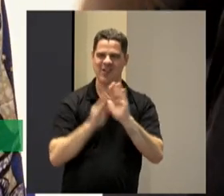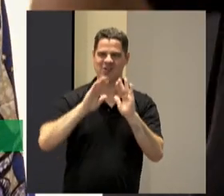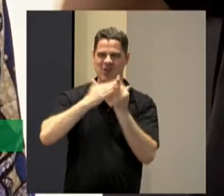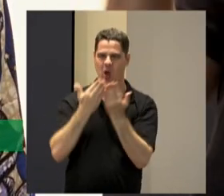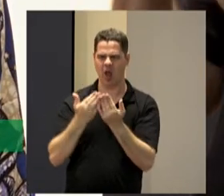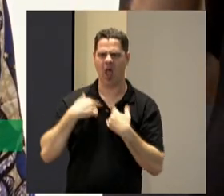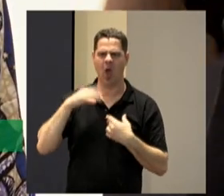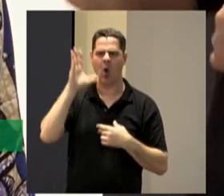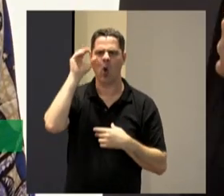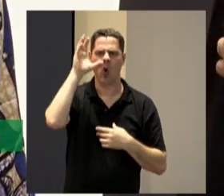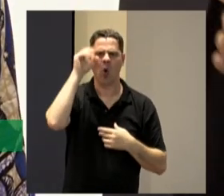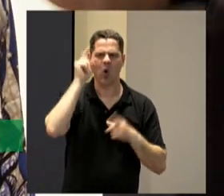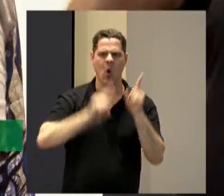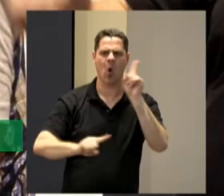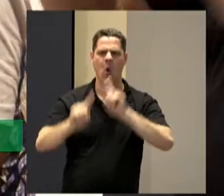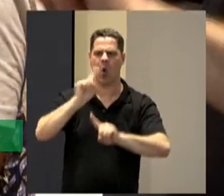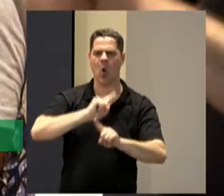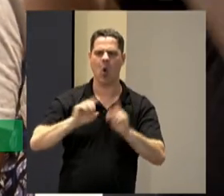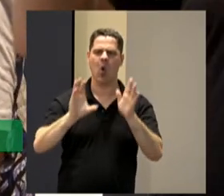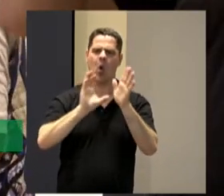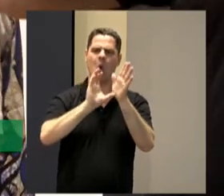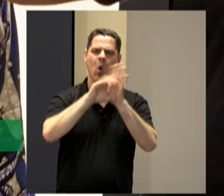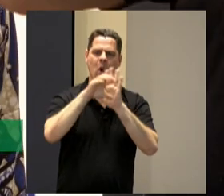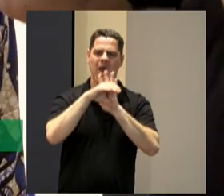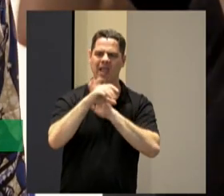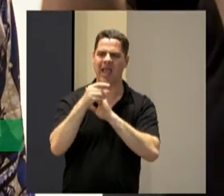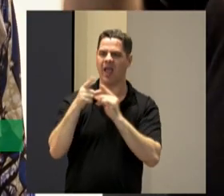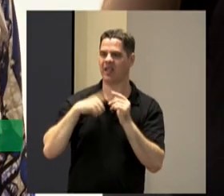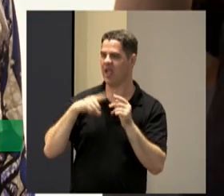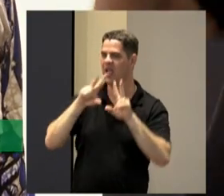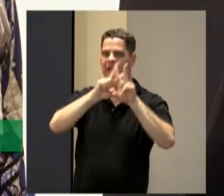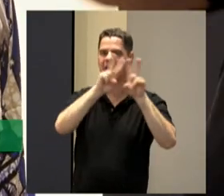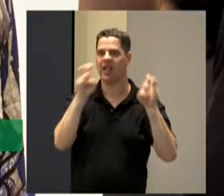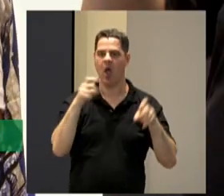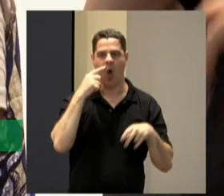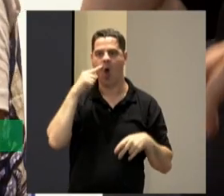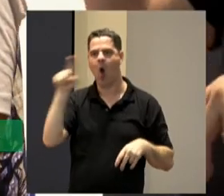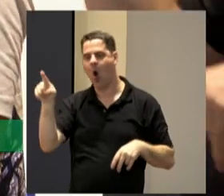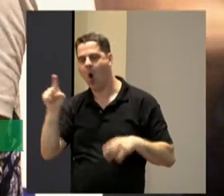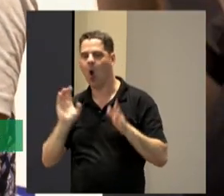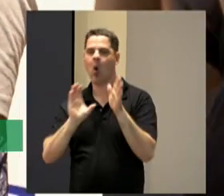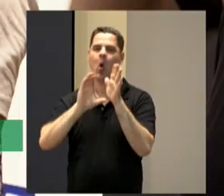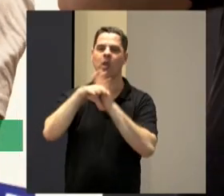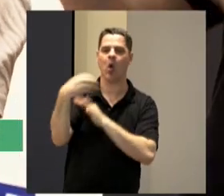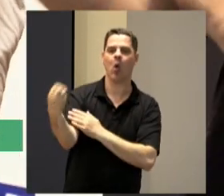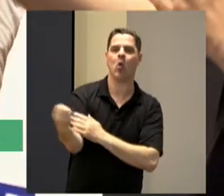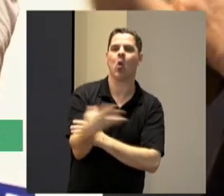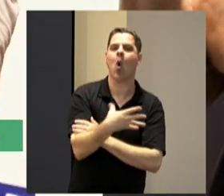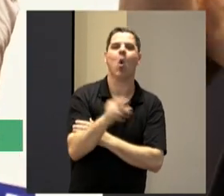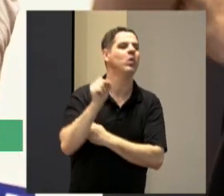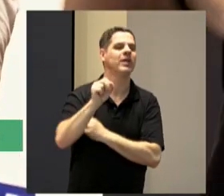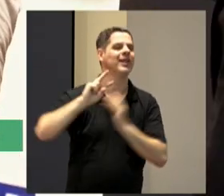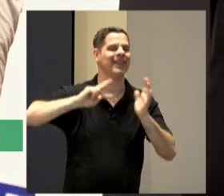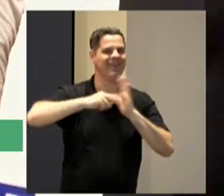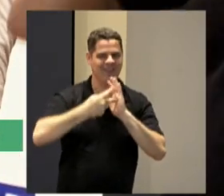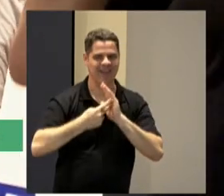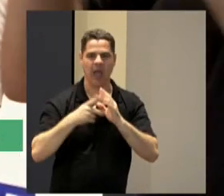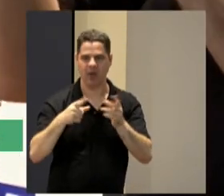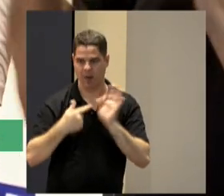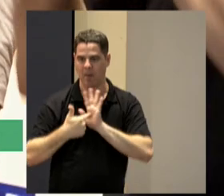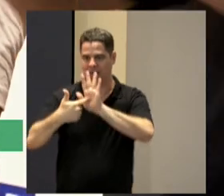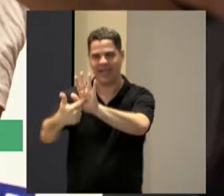fiquei curiosa com alguns pelos conceitos que eles já estão trazendo no título. Olha, um conceito novo, quero saber o que, que significa